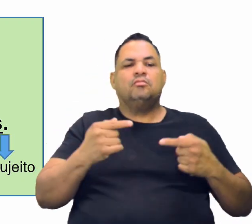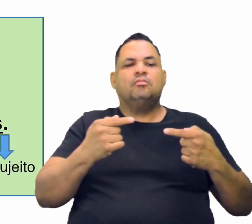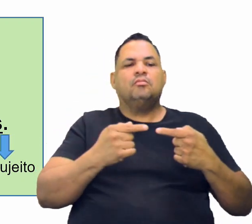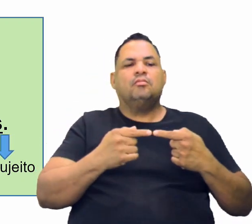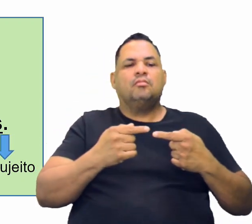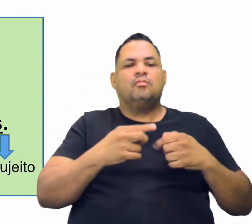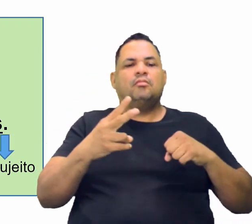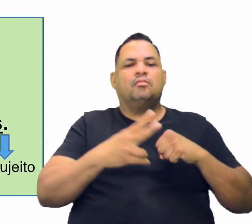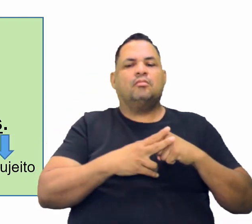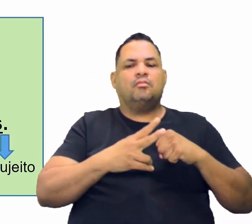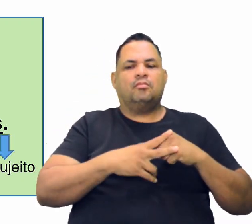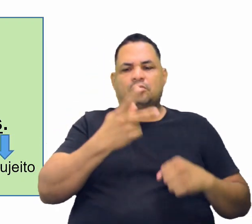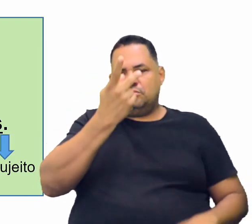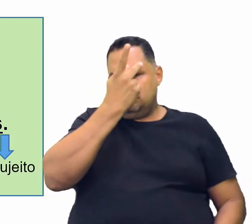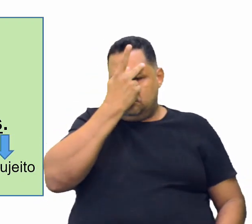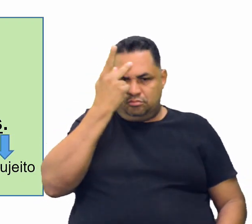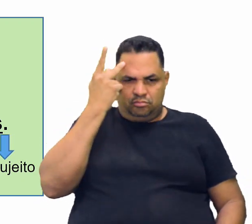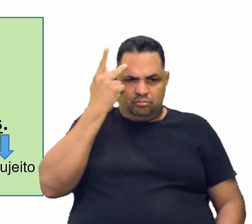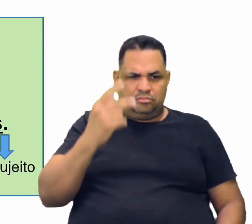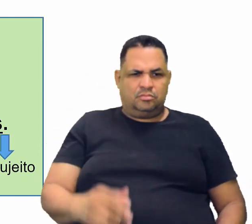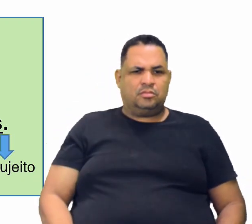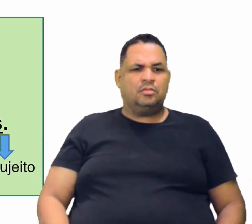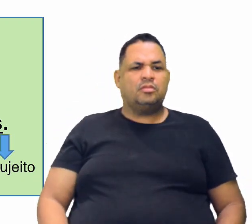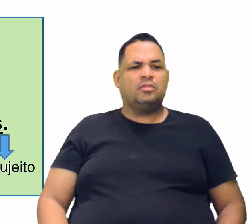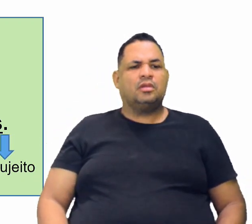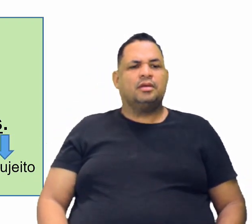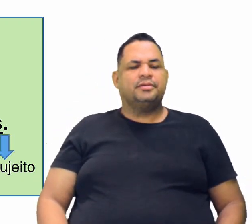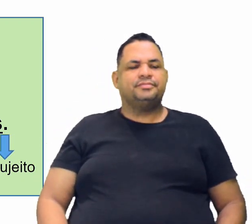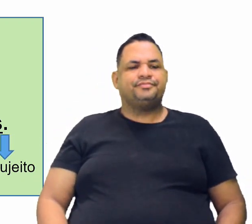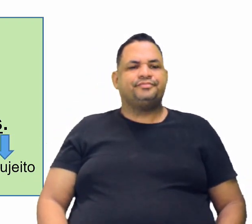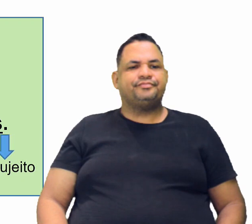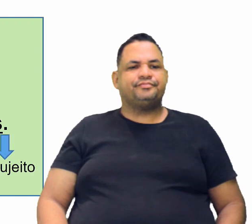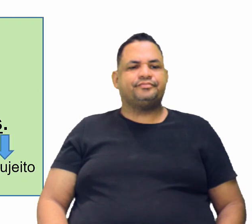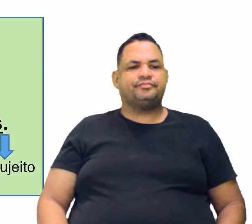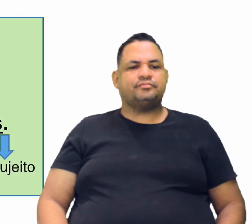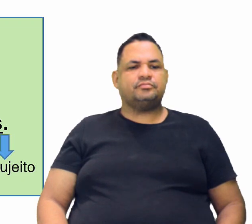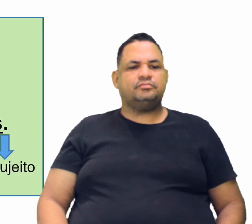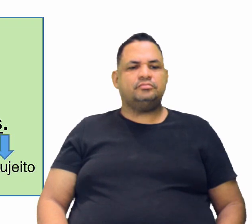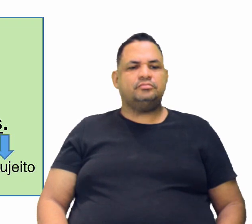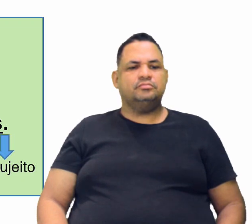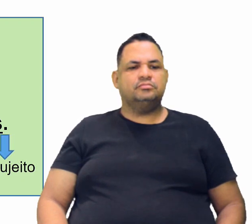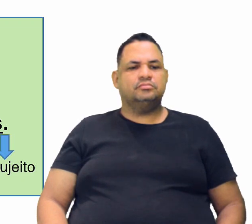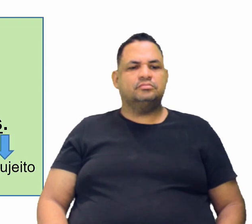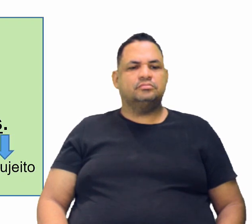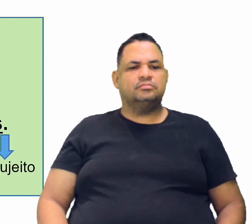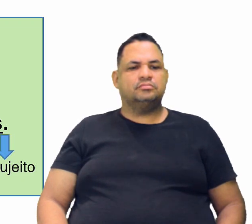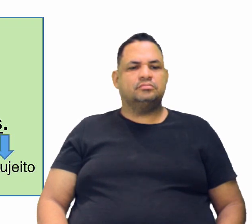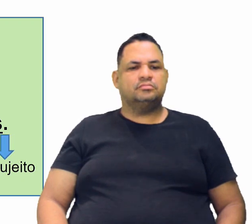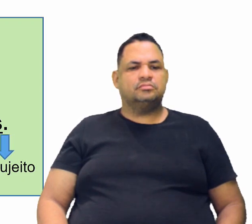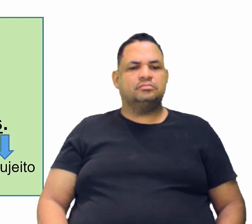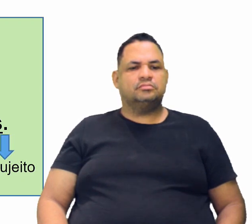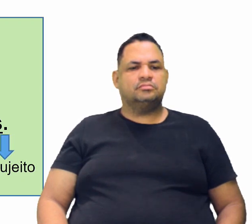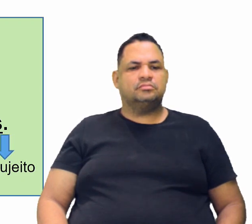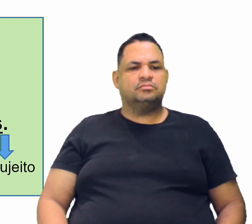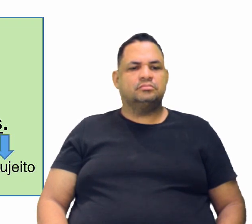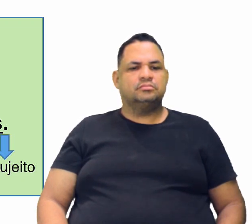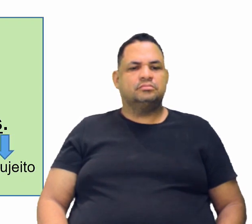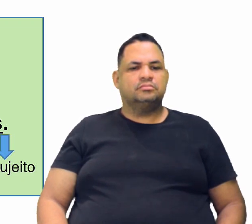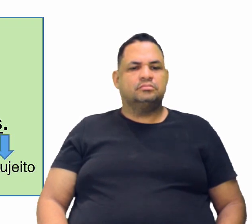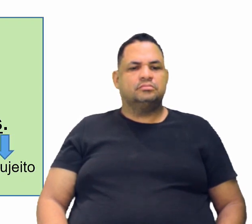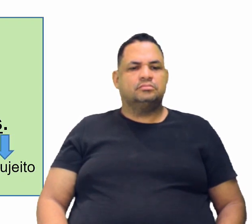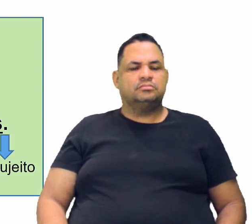verbo concorda com a pessoa. Tá? João é